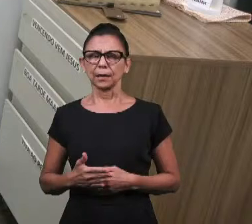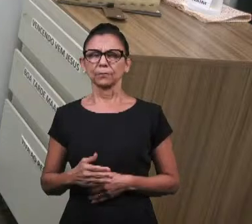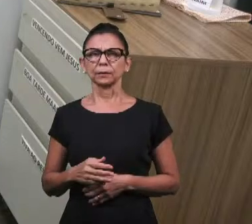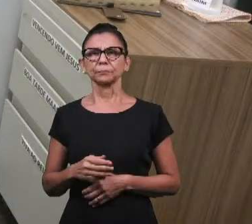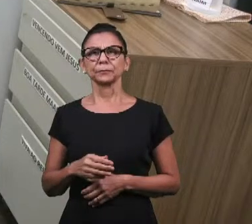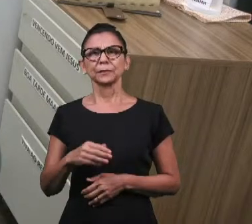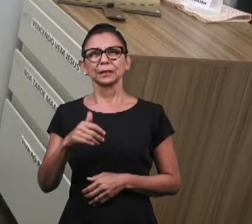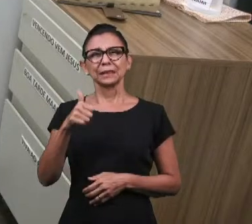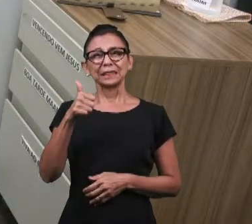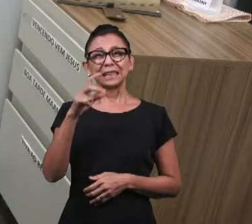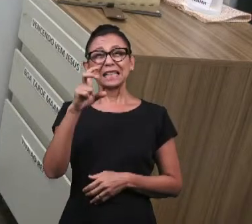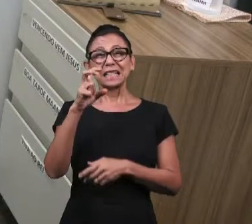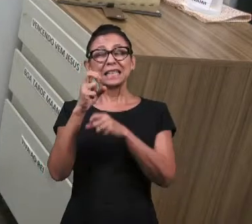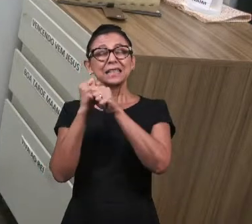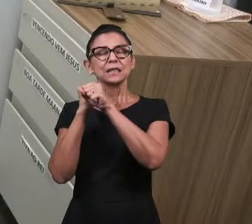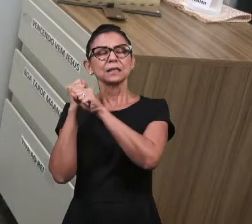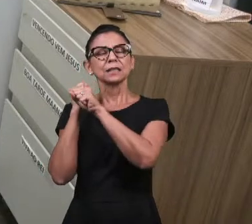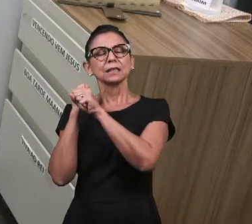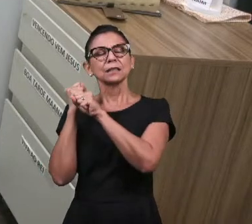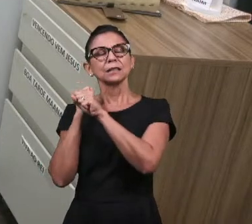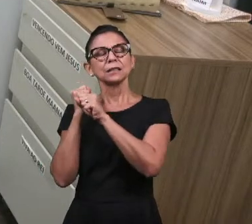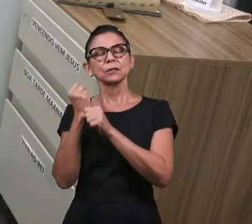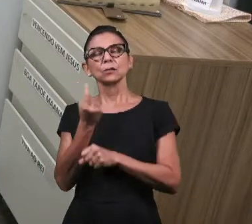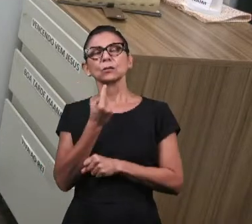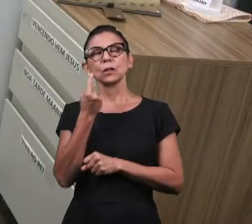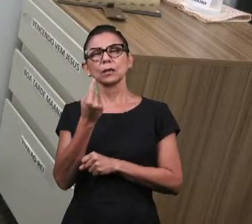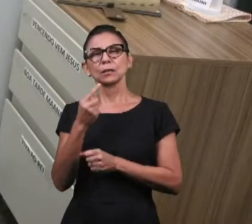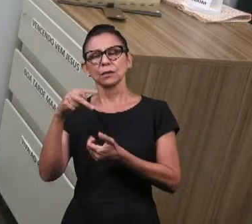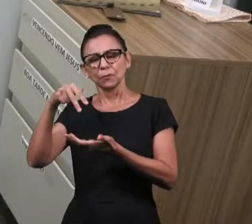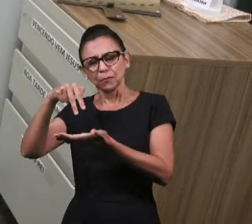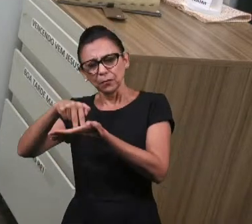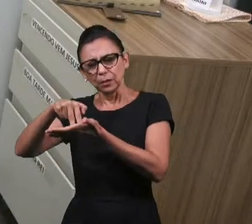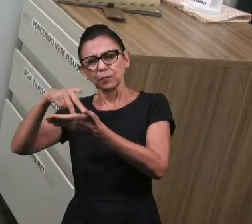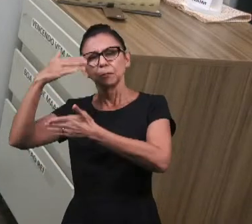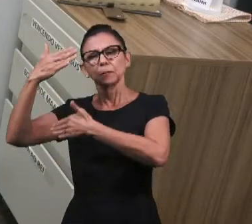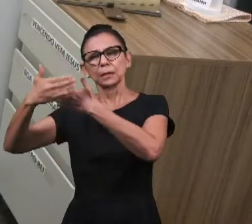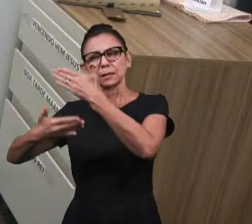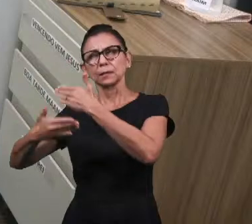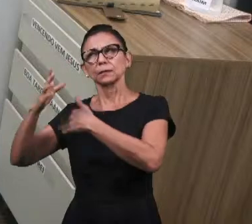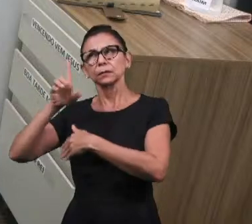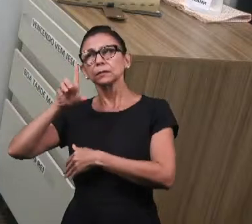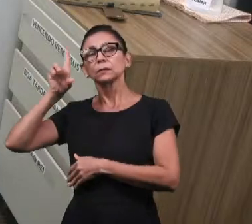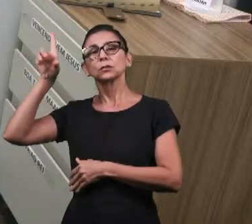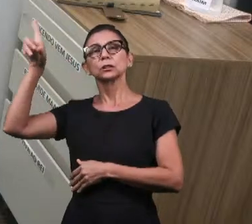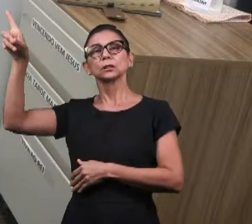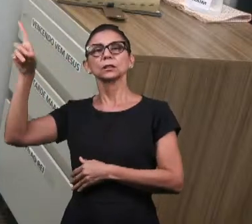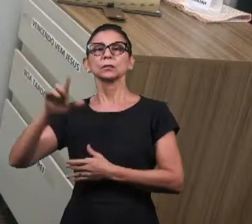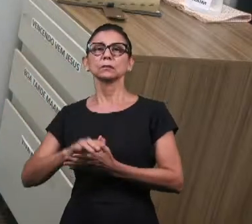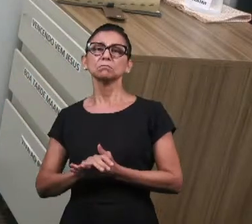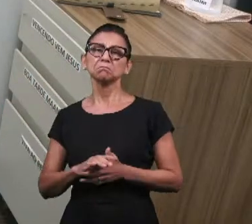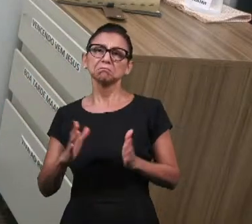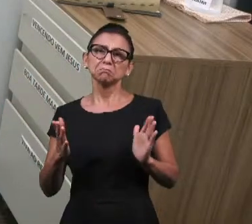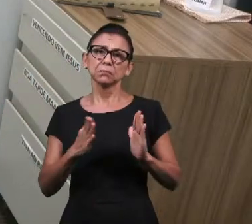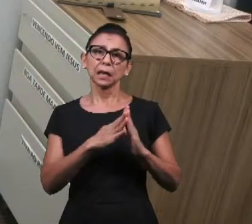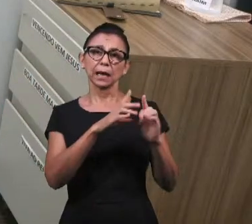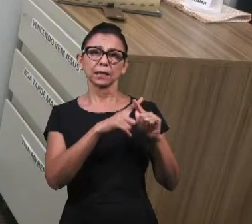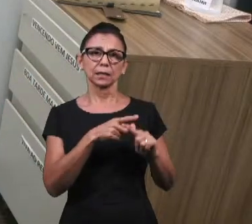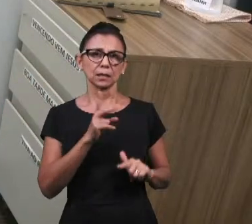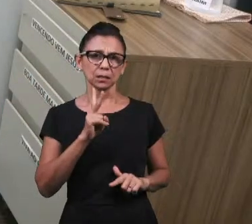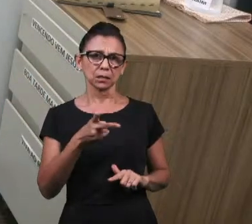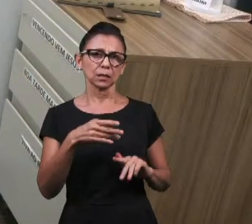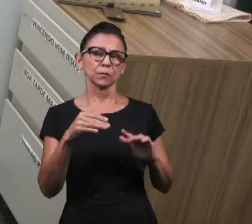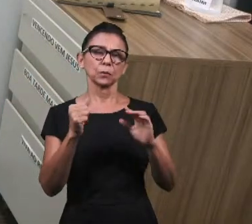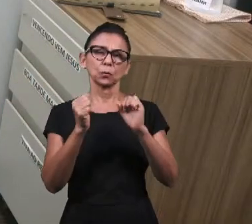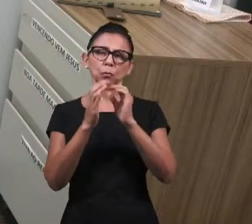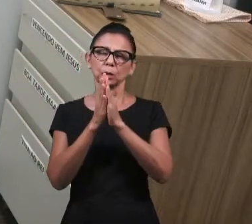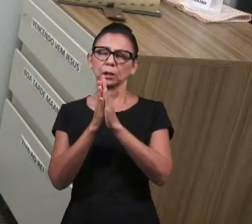anos, sozinha, caminhando na presença de Deus. E a igreja em oração, muitos dons, muitas promessas,